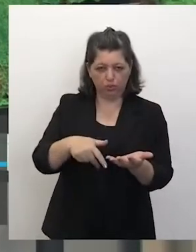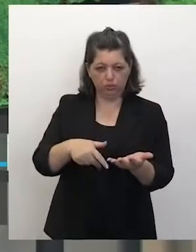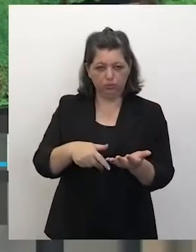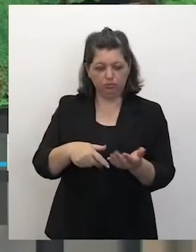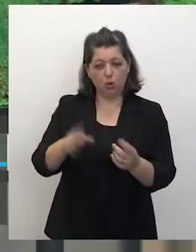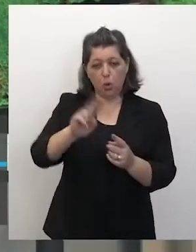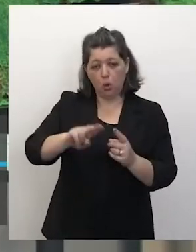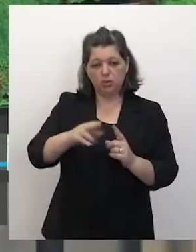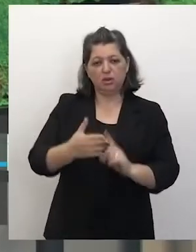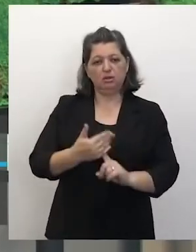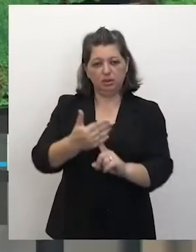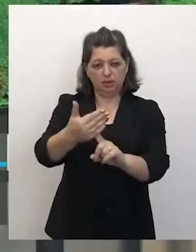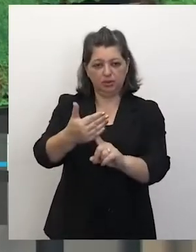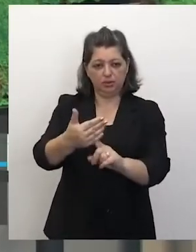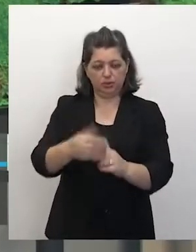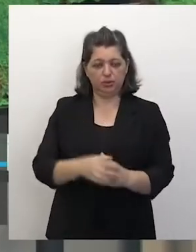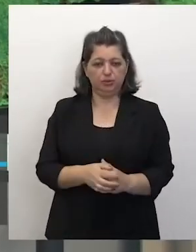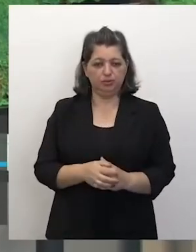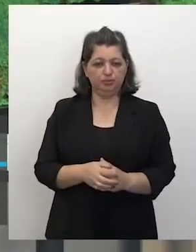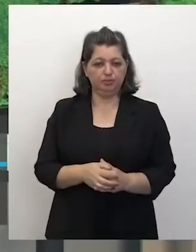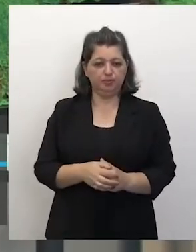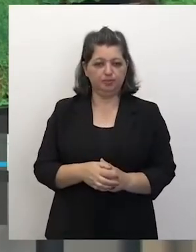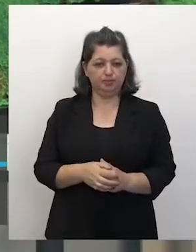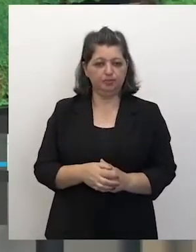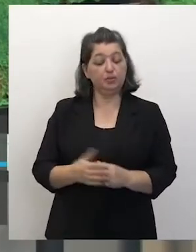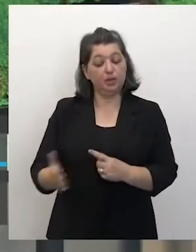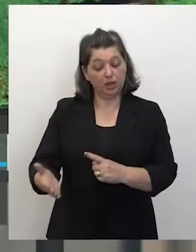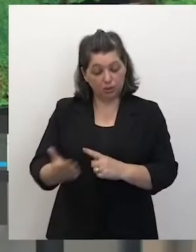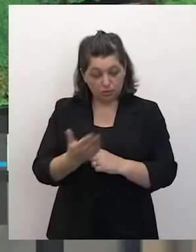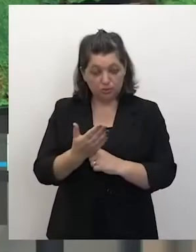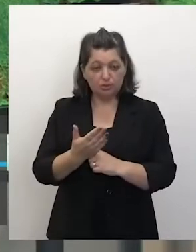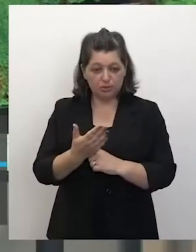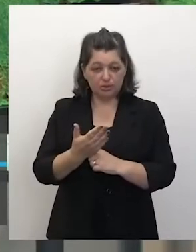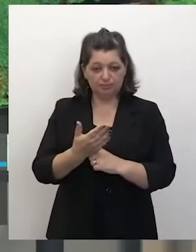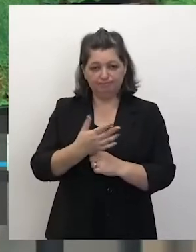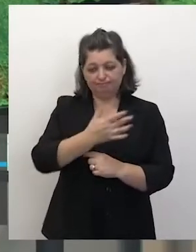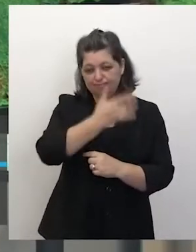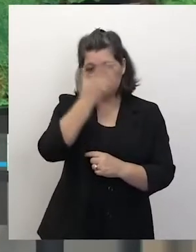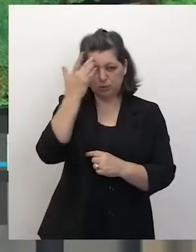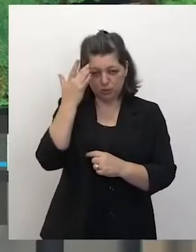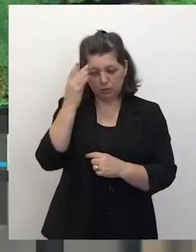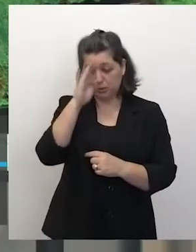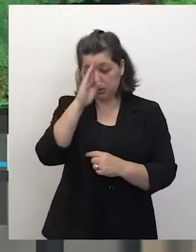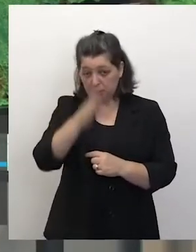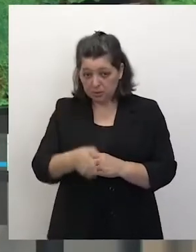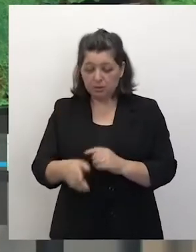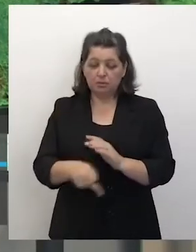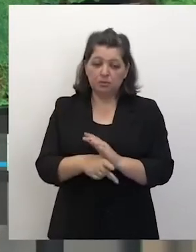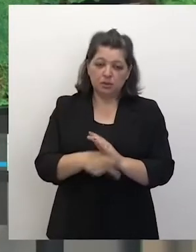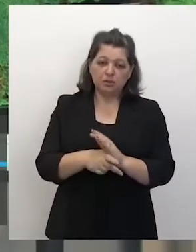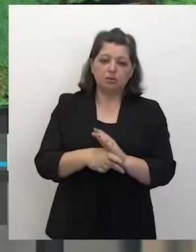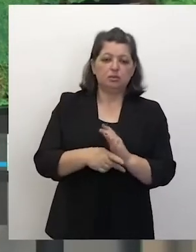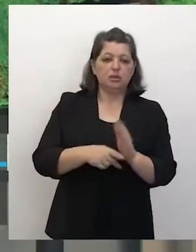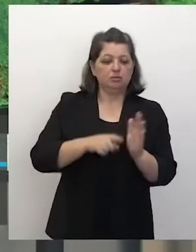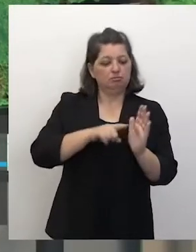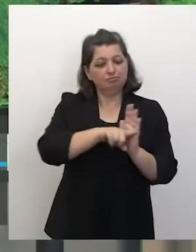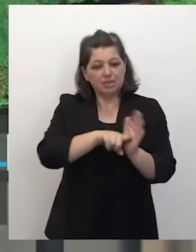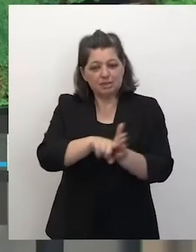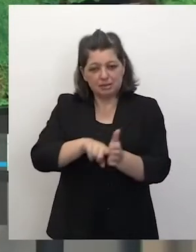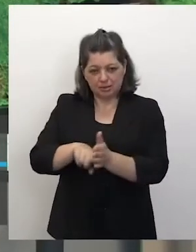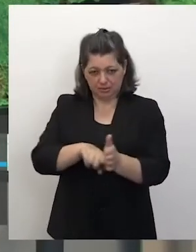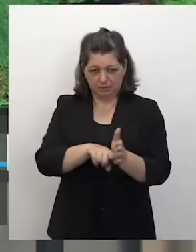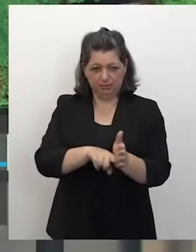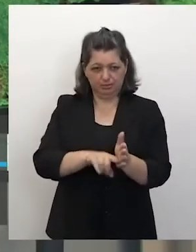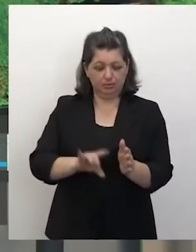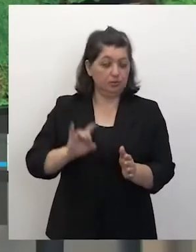tecnologia, o que facilita e muito o trabalho aí para quem principalmente trabalha com dados, que necessariamente não é